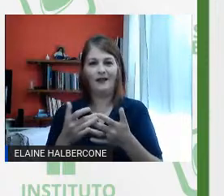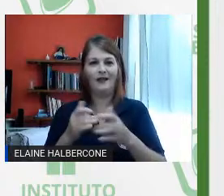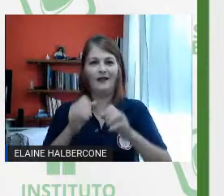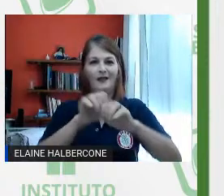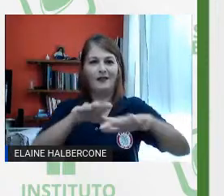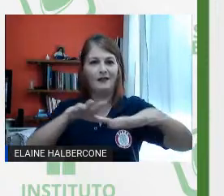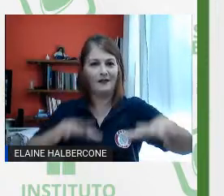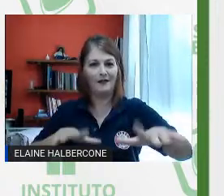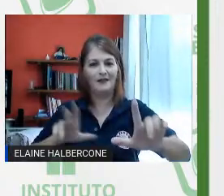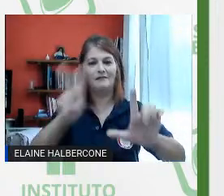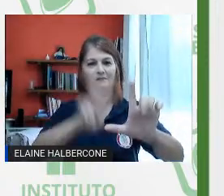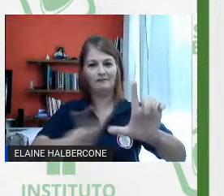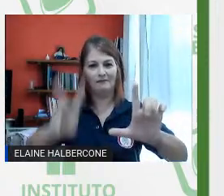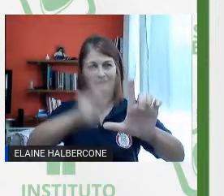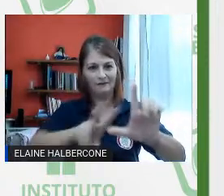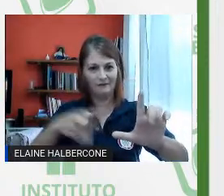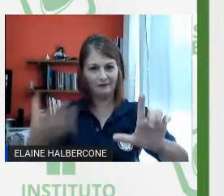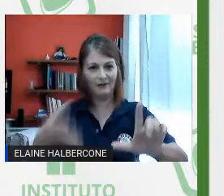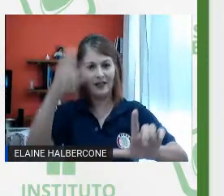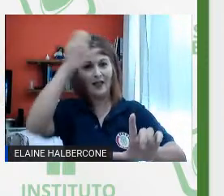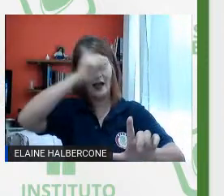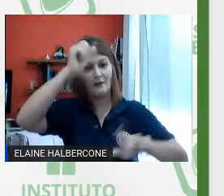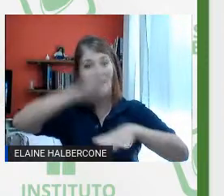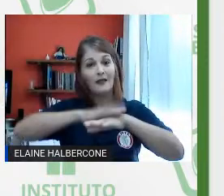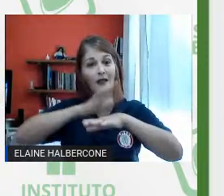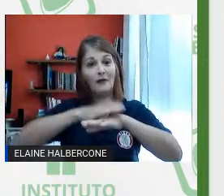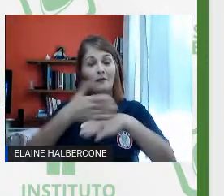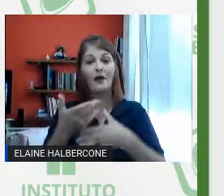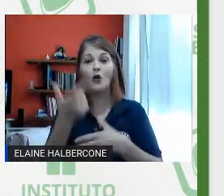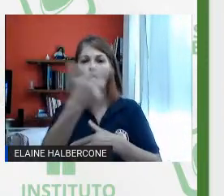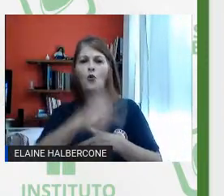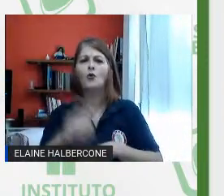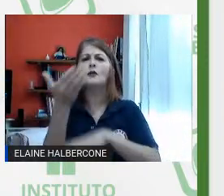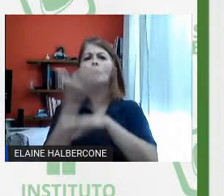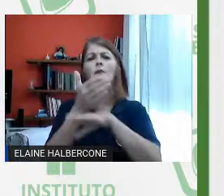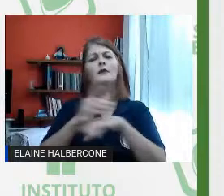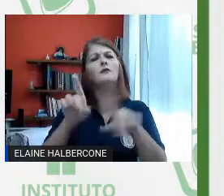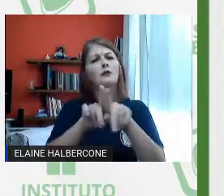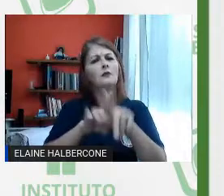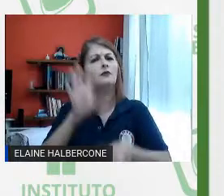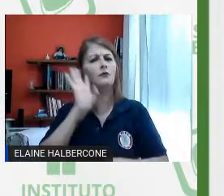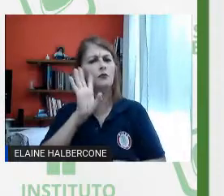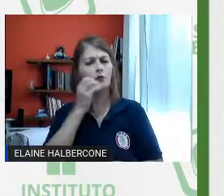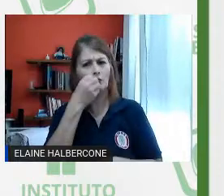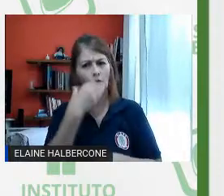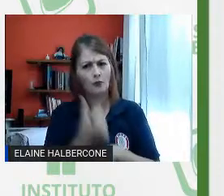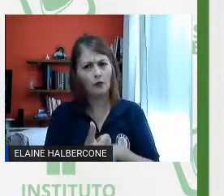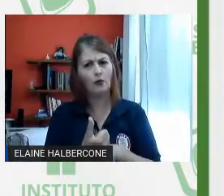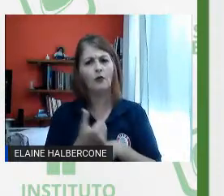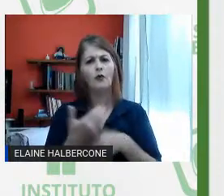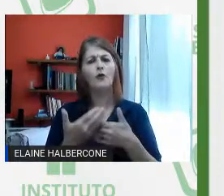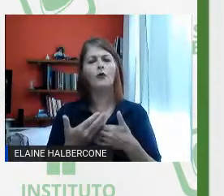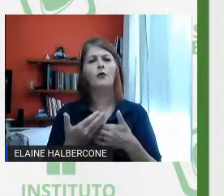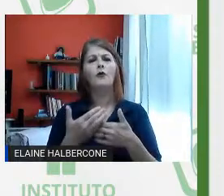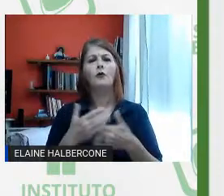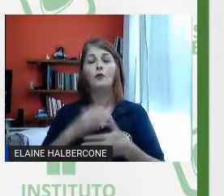a gente pôde aprender um pouquinho mais. Outra capacitação também, que eu e Sábio, que a gente pontuou como importante, foi uma capacitação que a